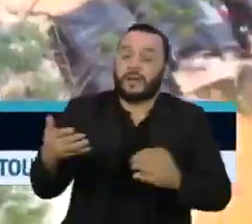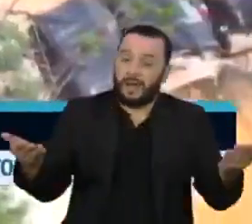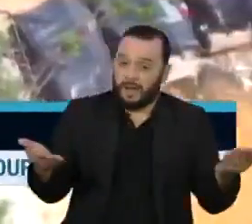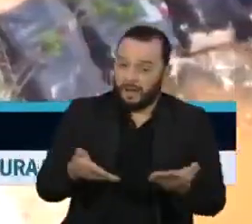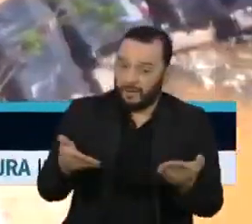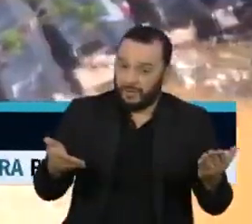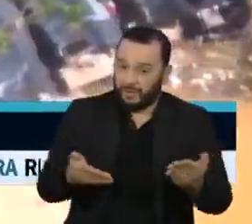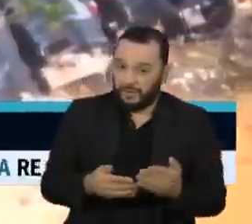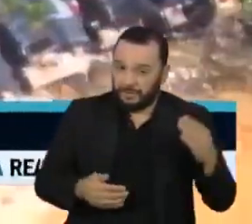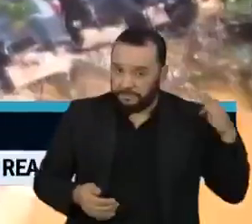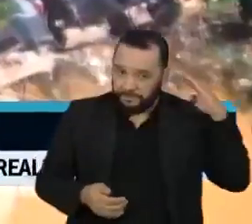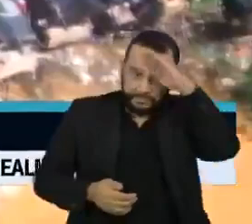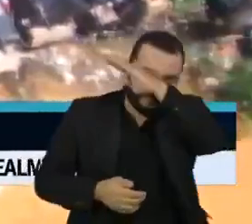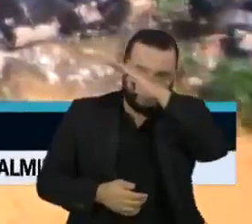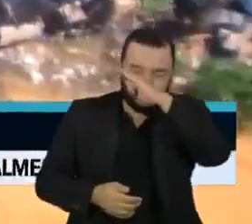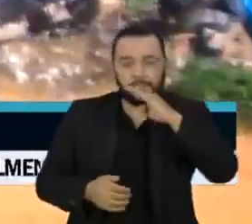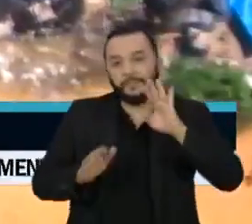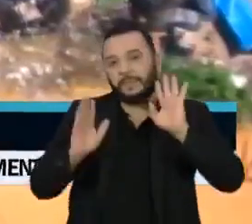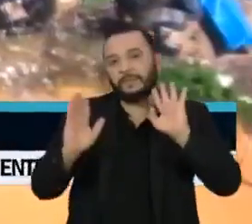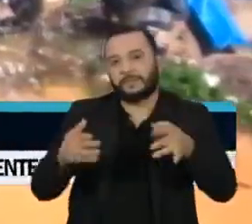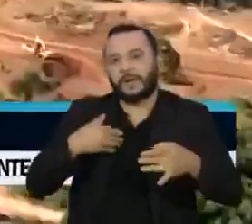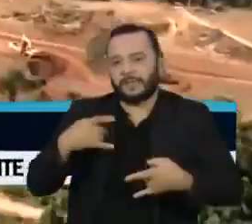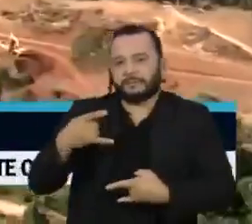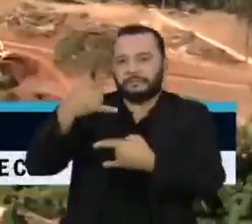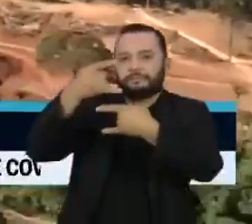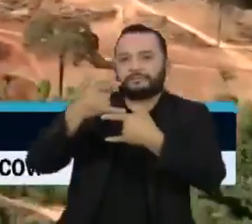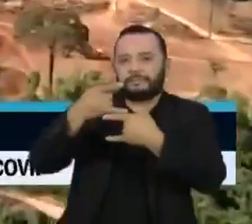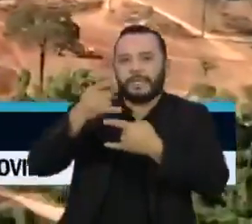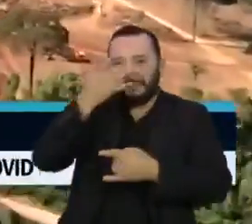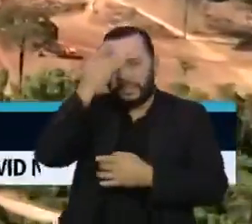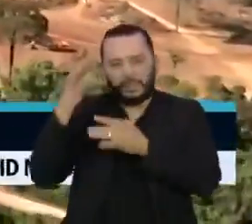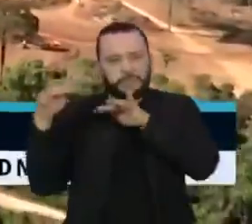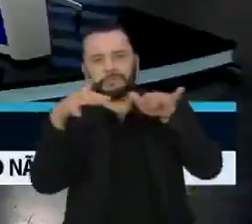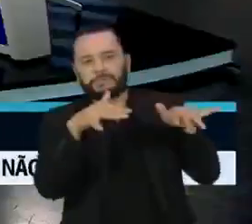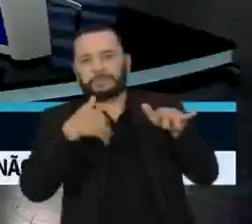chega a essa cúpula do clima sem nenhuma credibilidade.